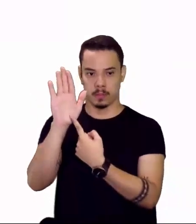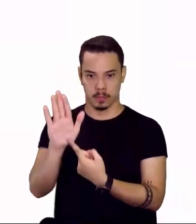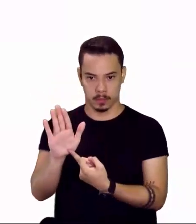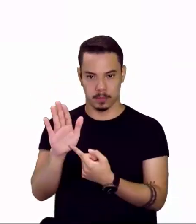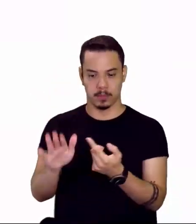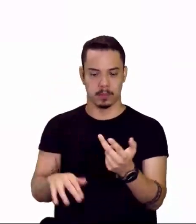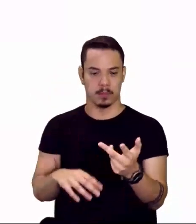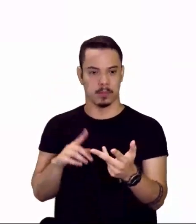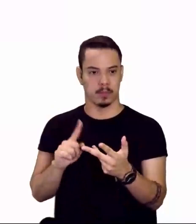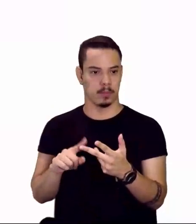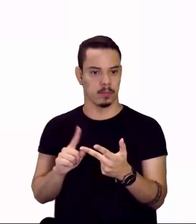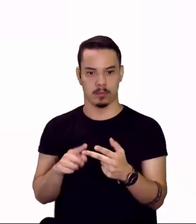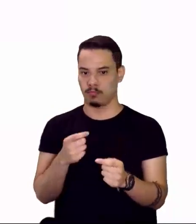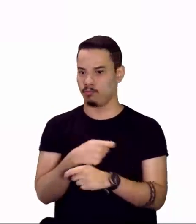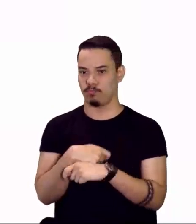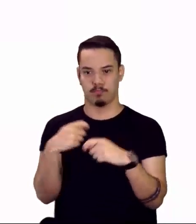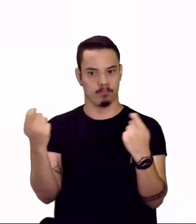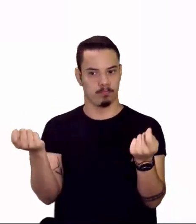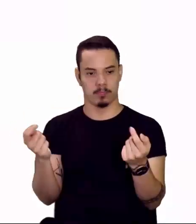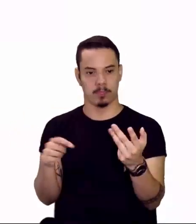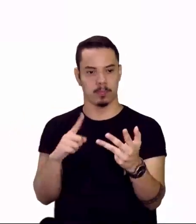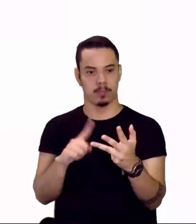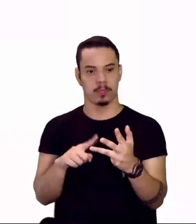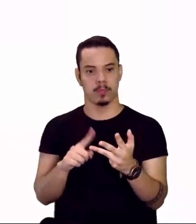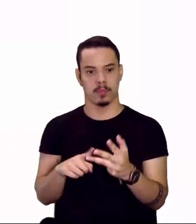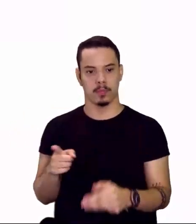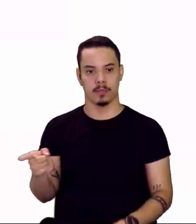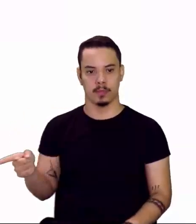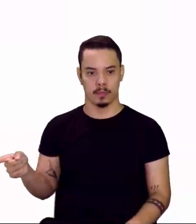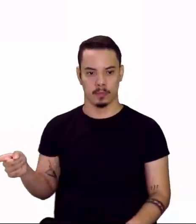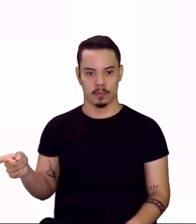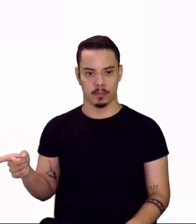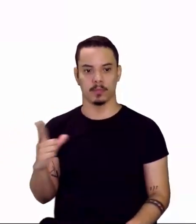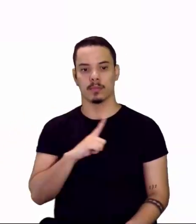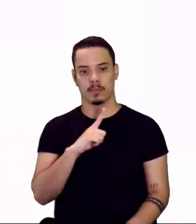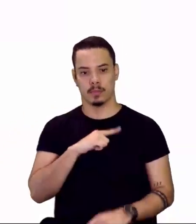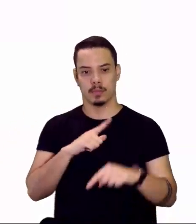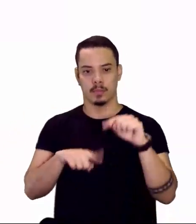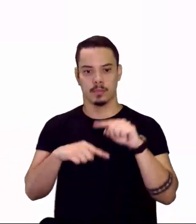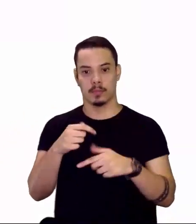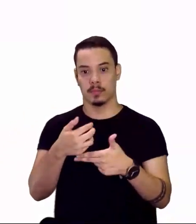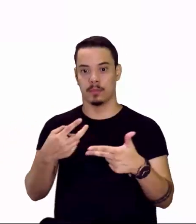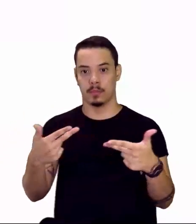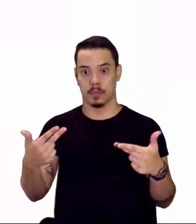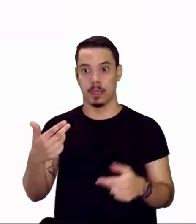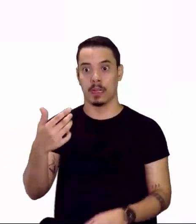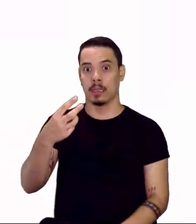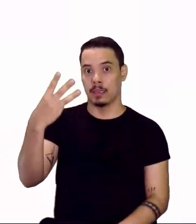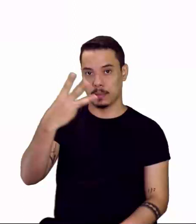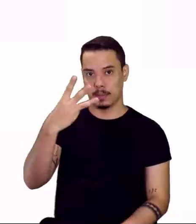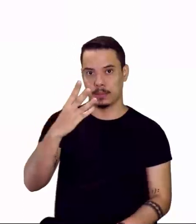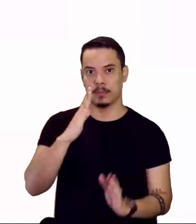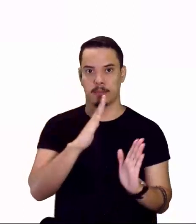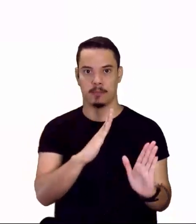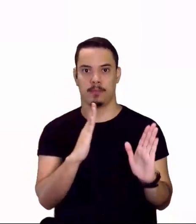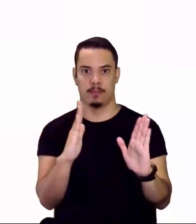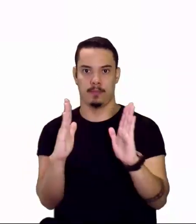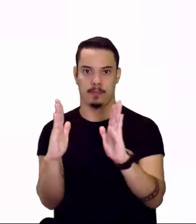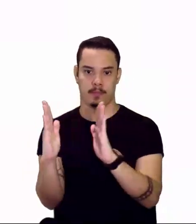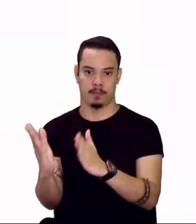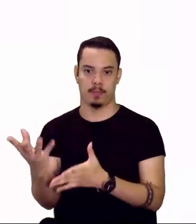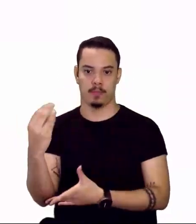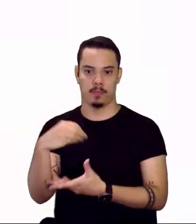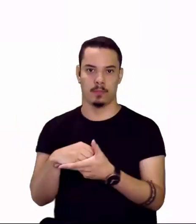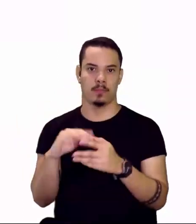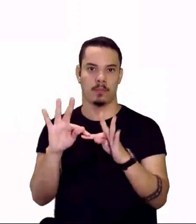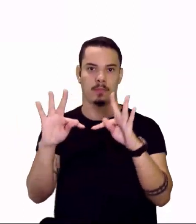D, não forma compostos covalentes. E na letra E, é o elemento do terceiro período da